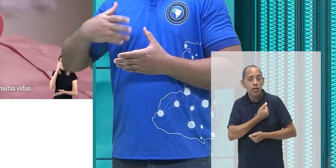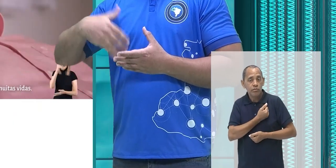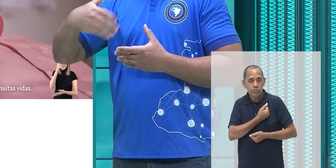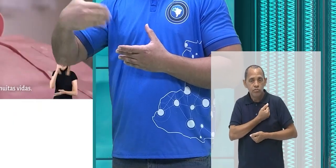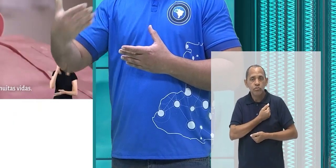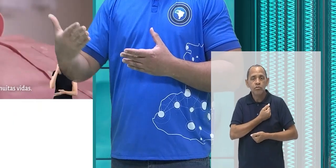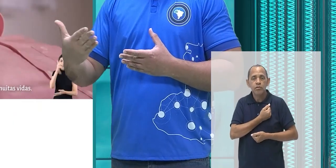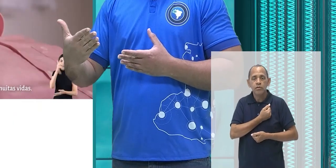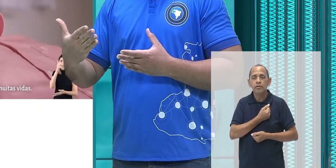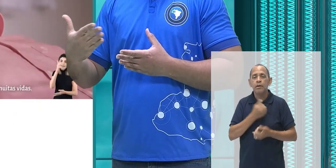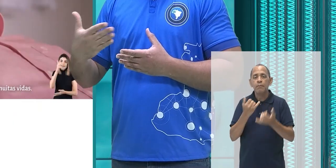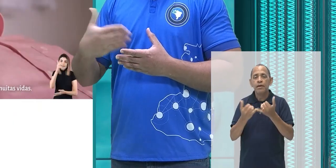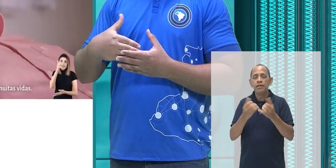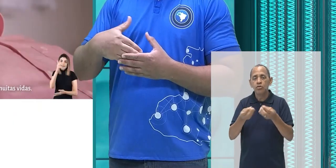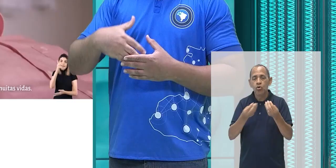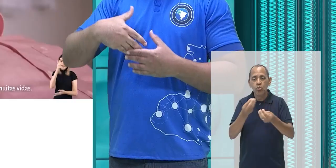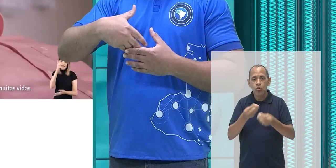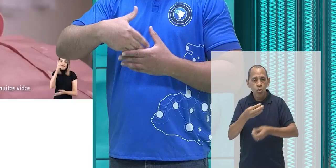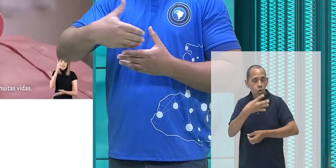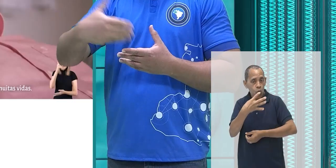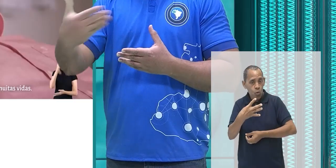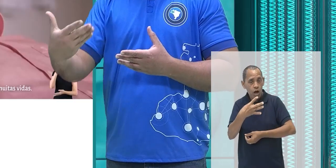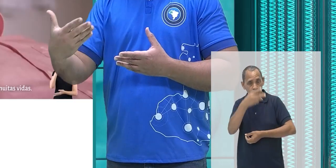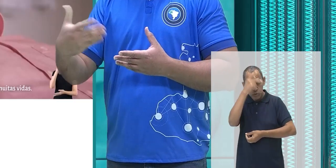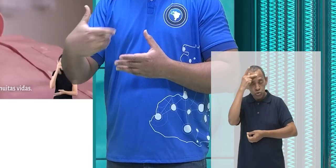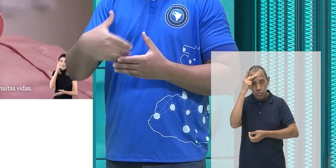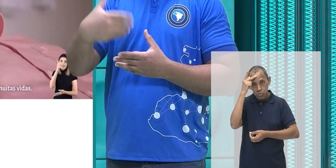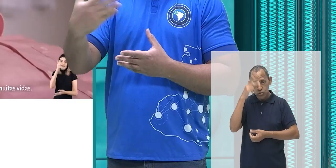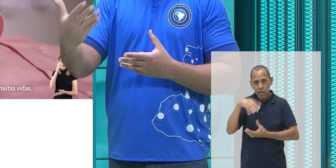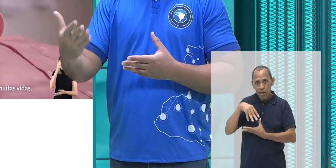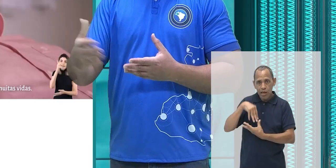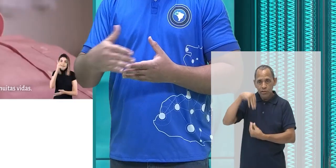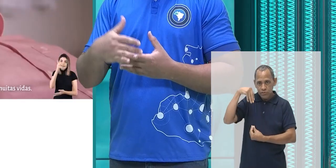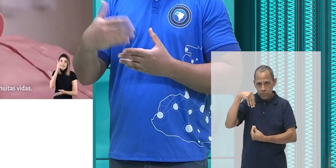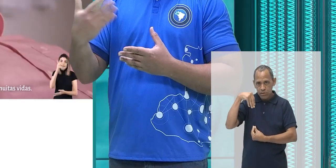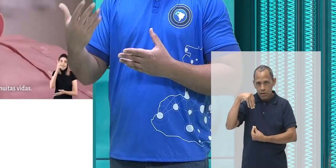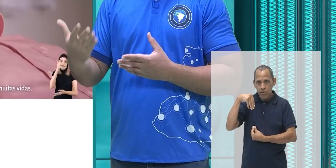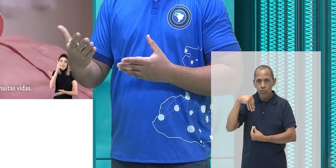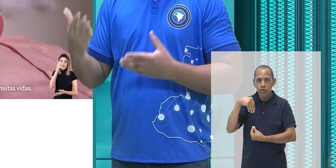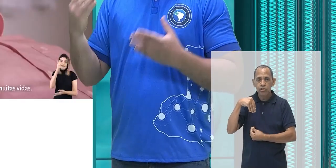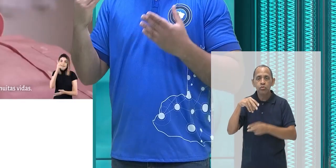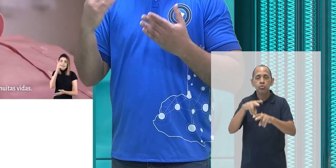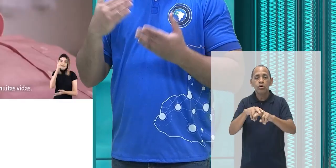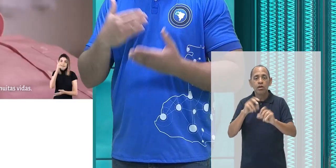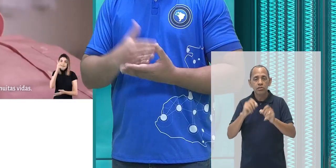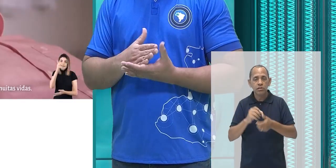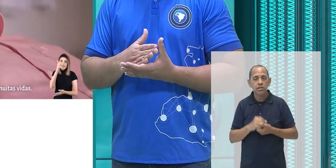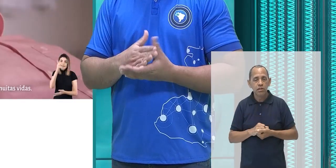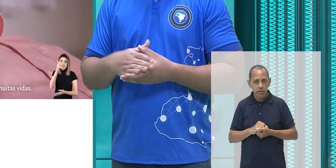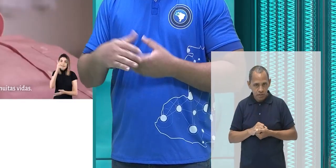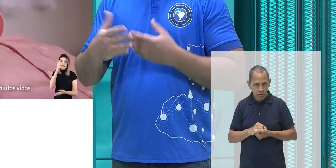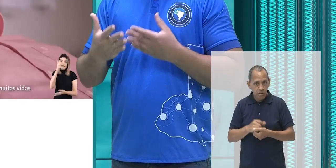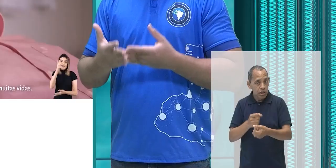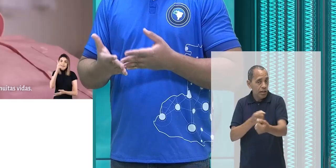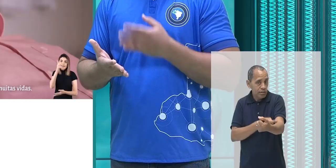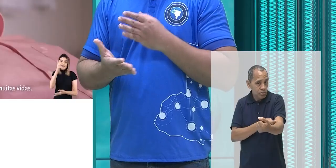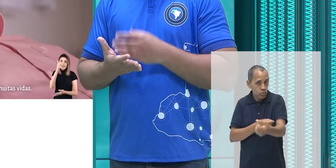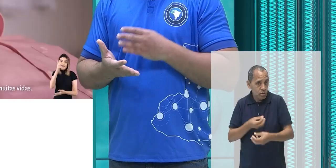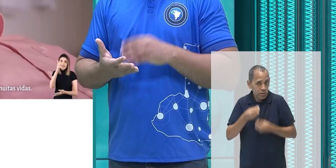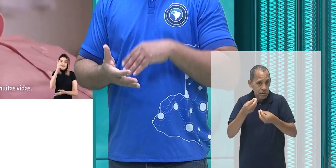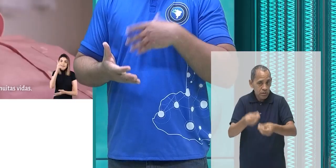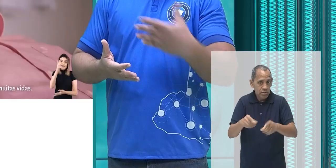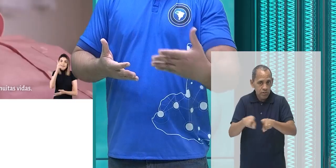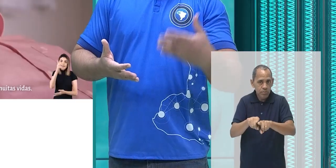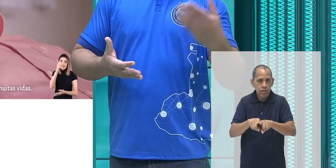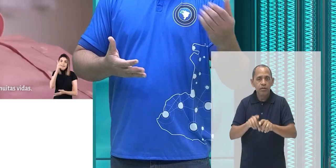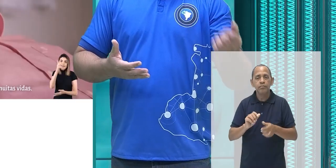Observem que informa para a gente que a doação, ou seja, uma bolsa de sangue, uma doação, ajuda a salvar a